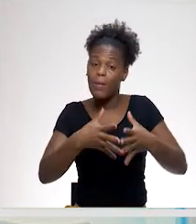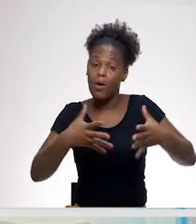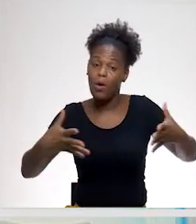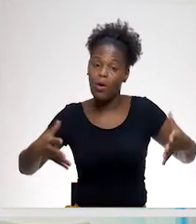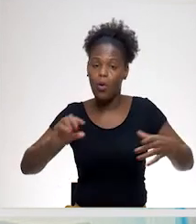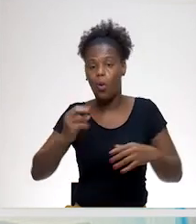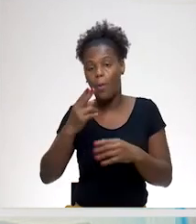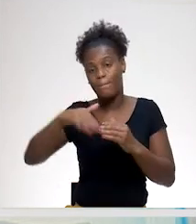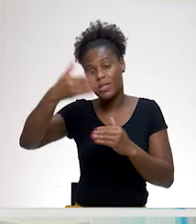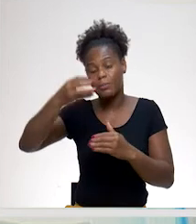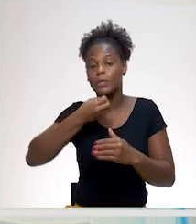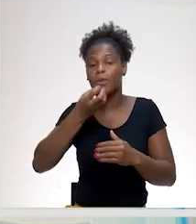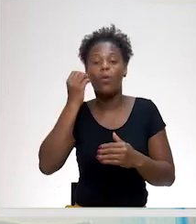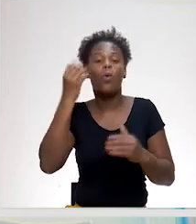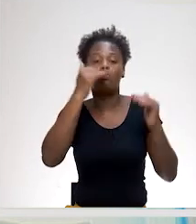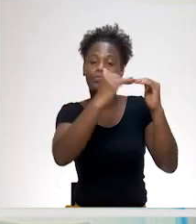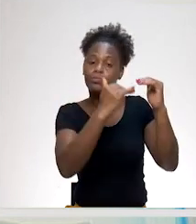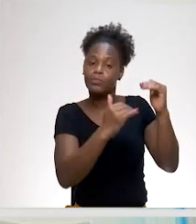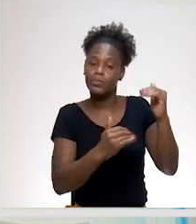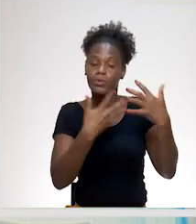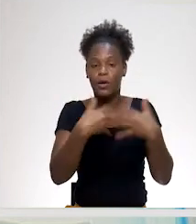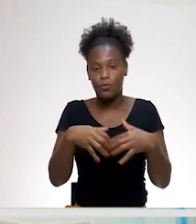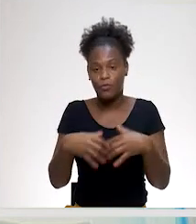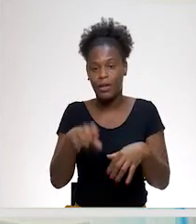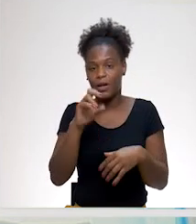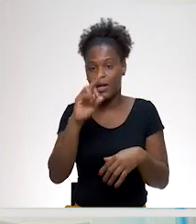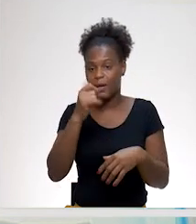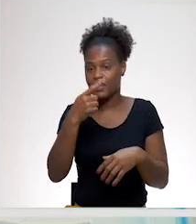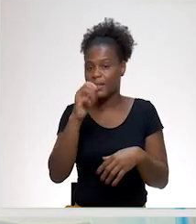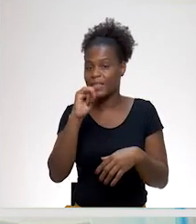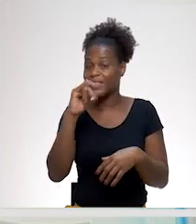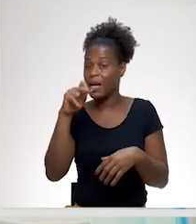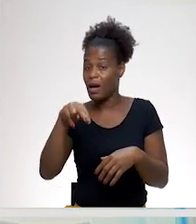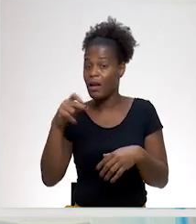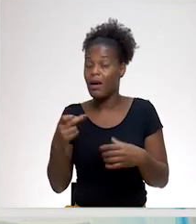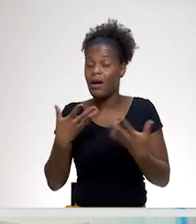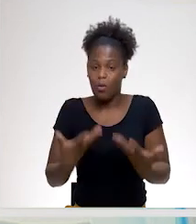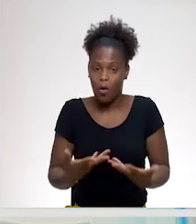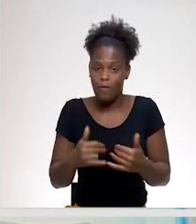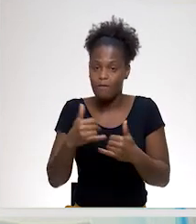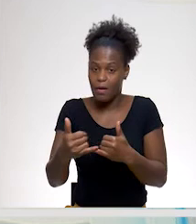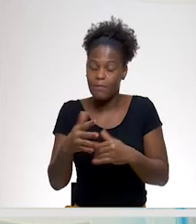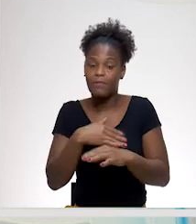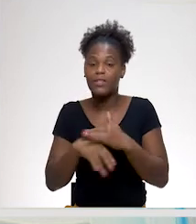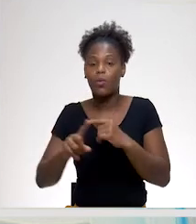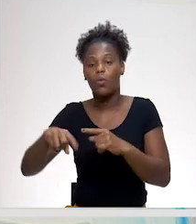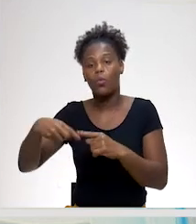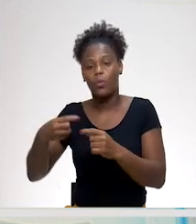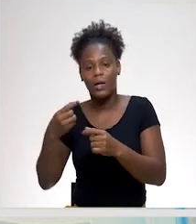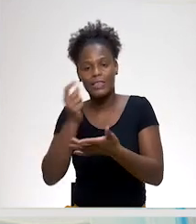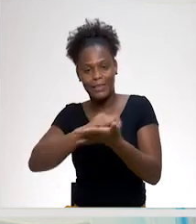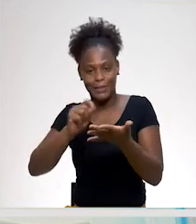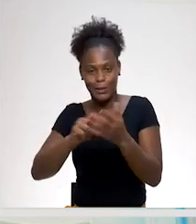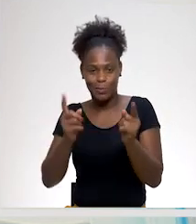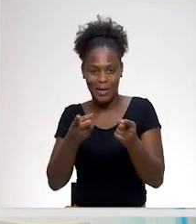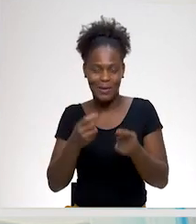as maiores ou as principais características da dúvida cartesiana. Vamos passar agora, portanto, para